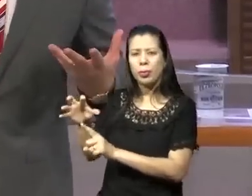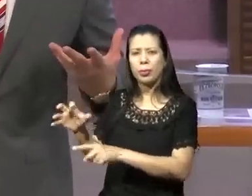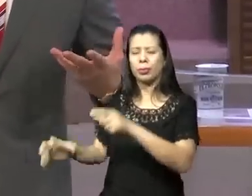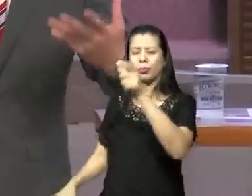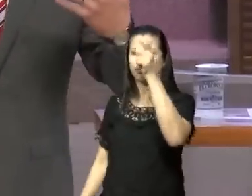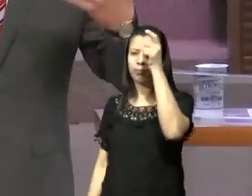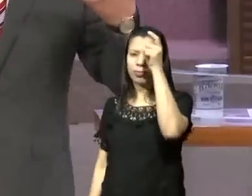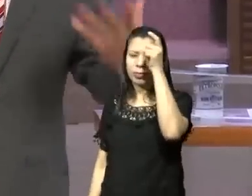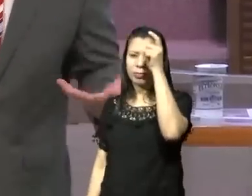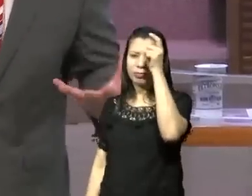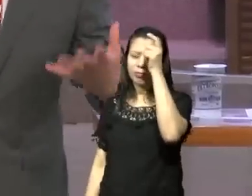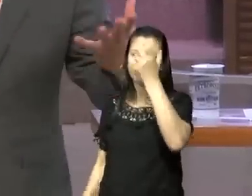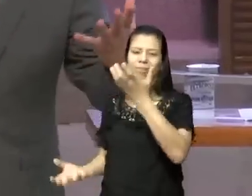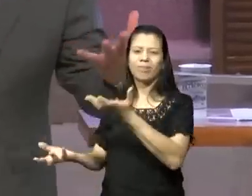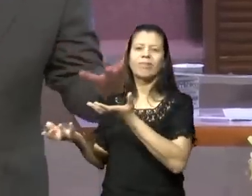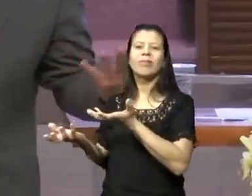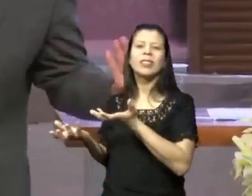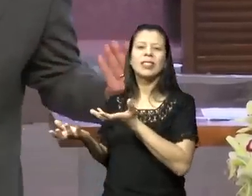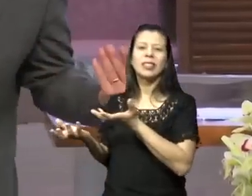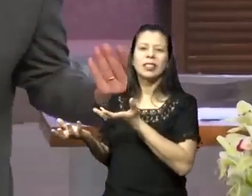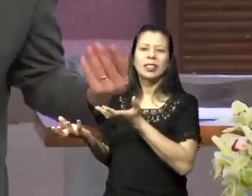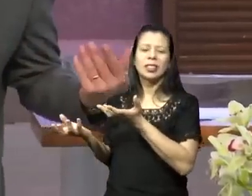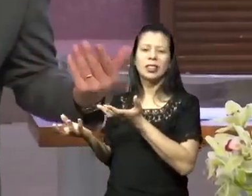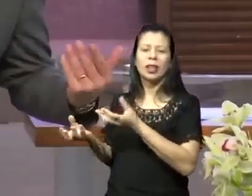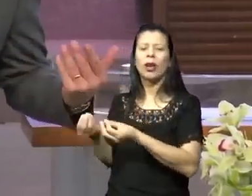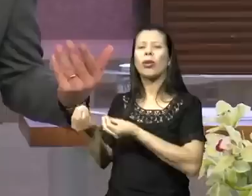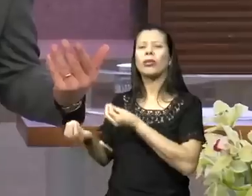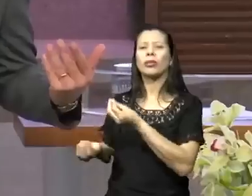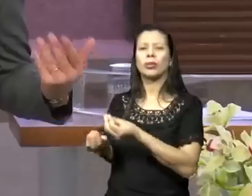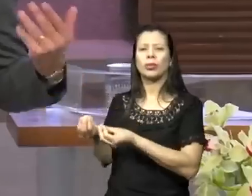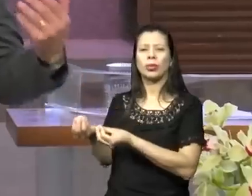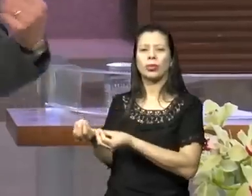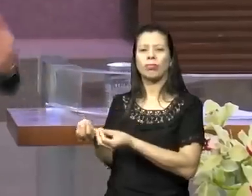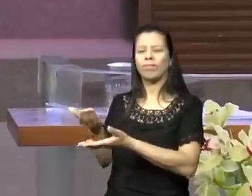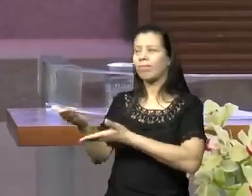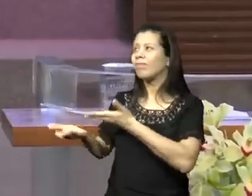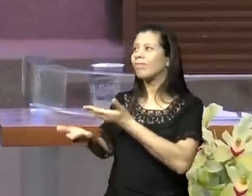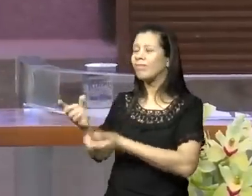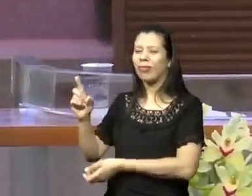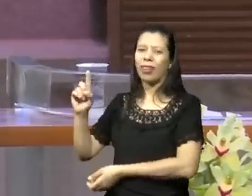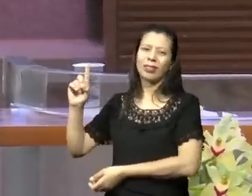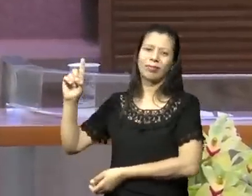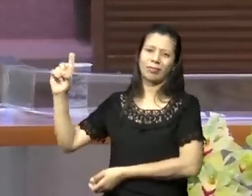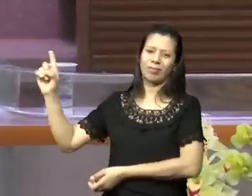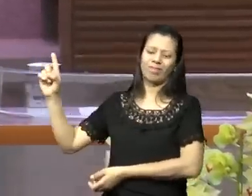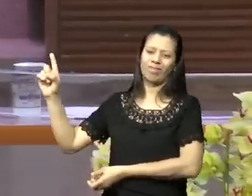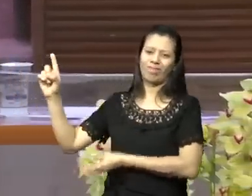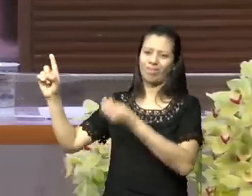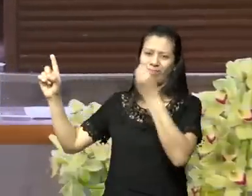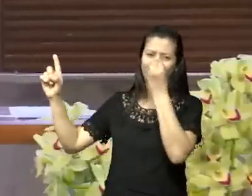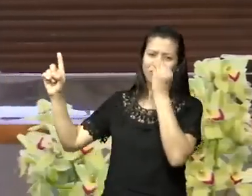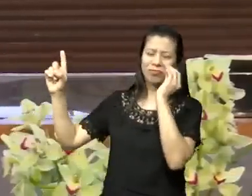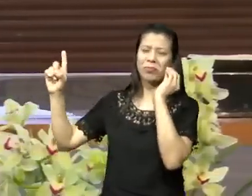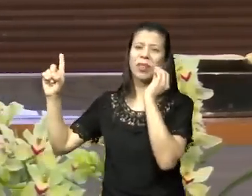ele era ele era Deus você vai entender isso aqui é um pouco mais mas eles não quiseram pastor